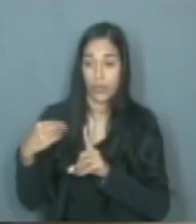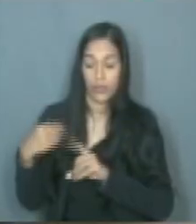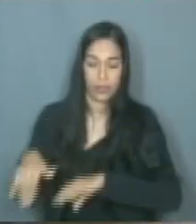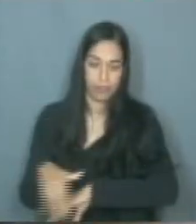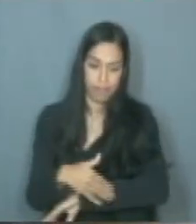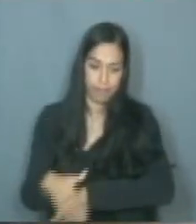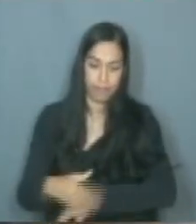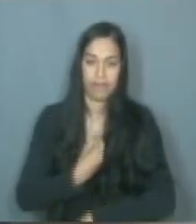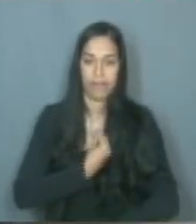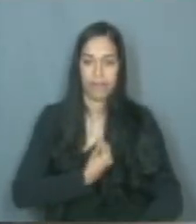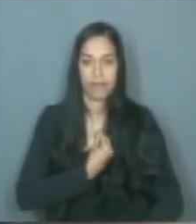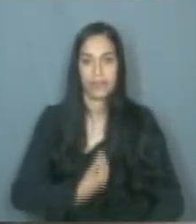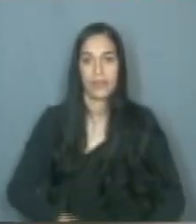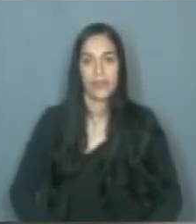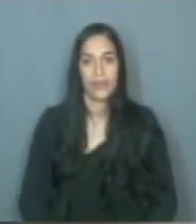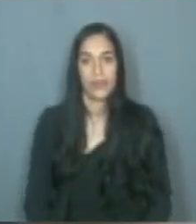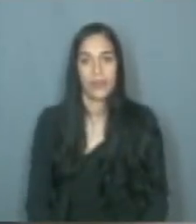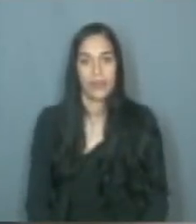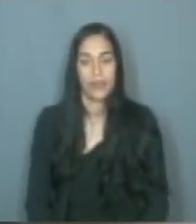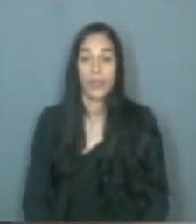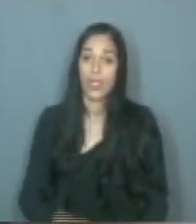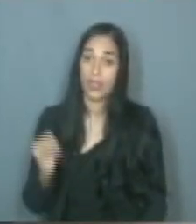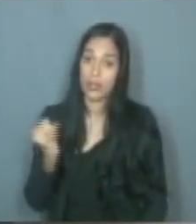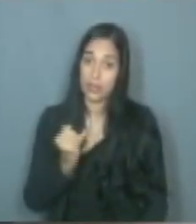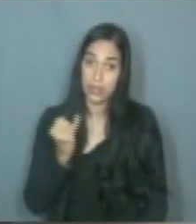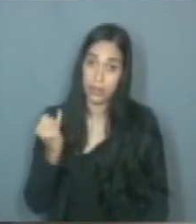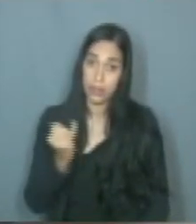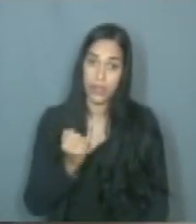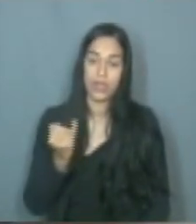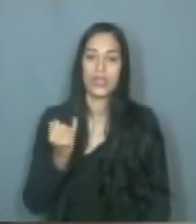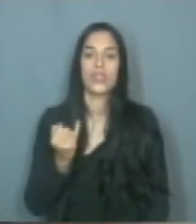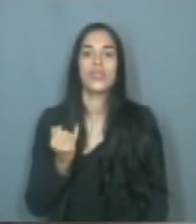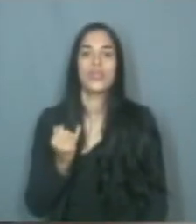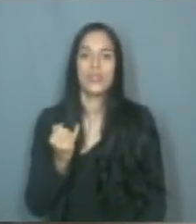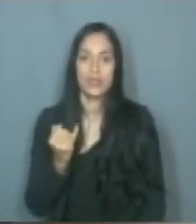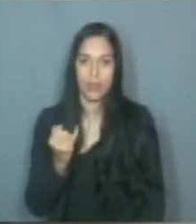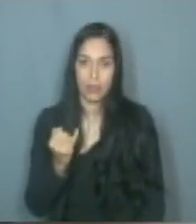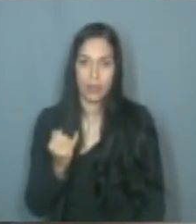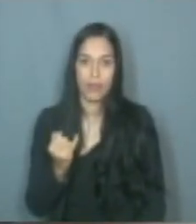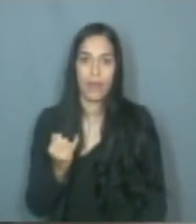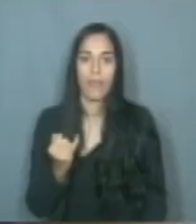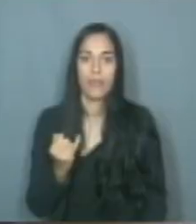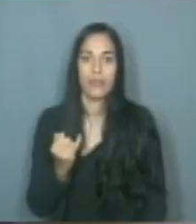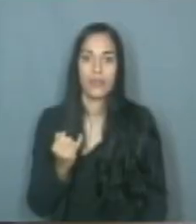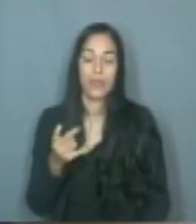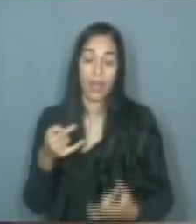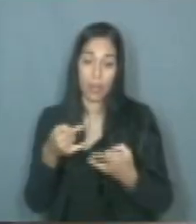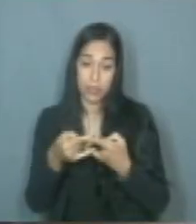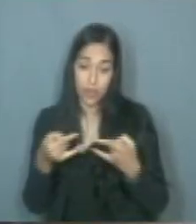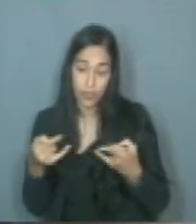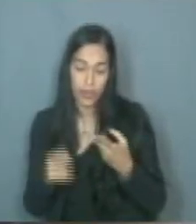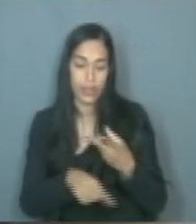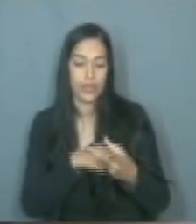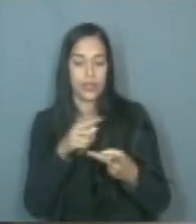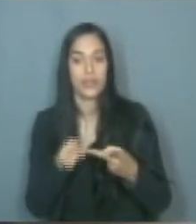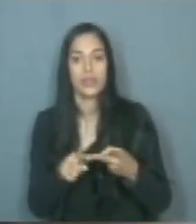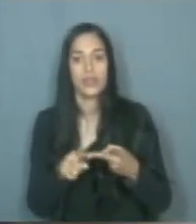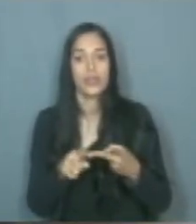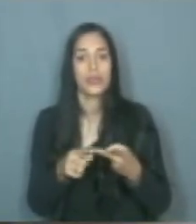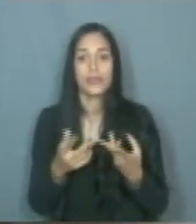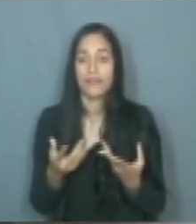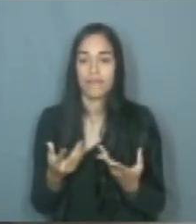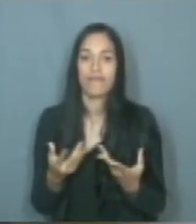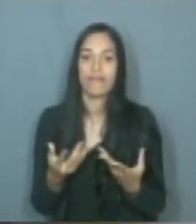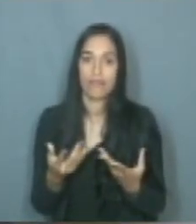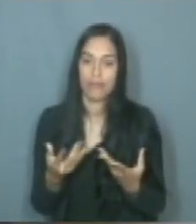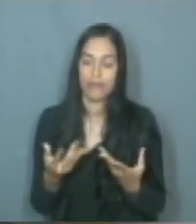rua. Isso aqui é fundamental. Nós estamos falando de absorventes. Vejam,